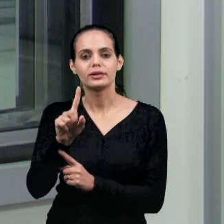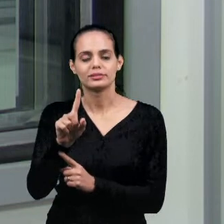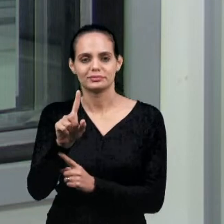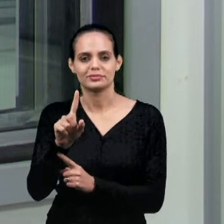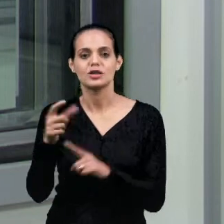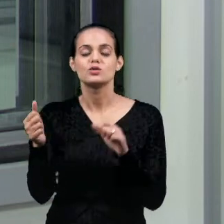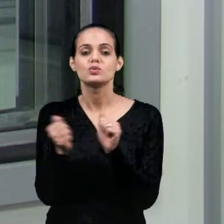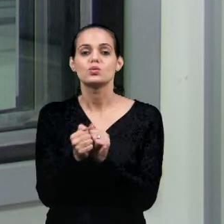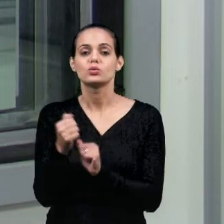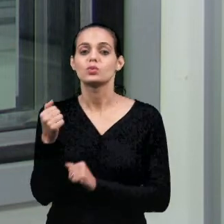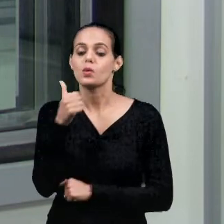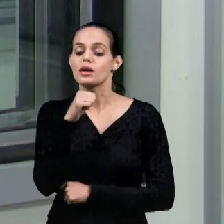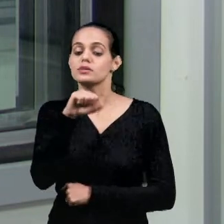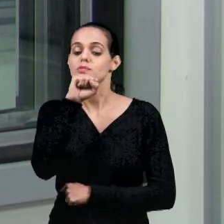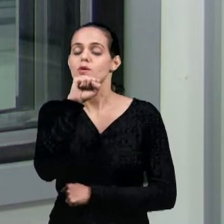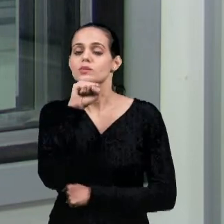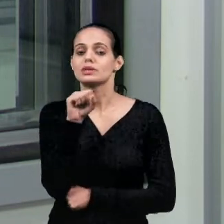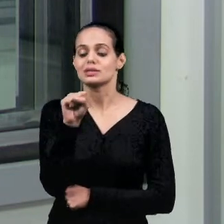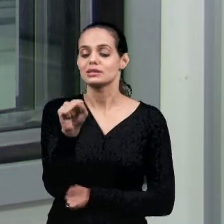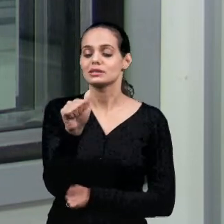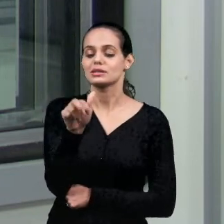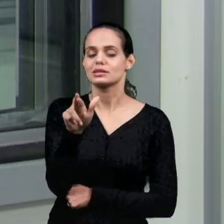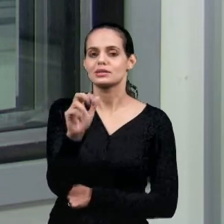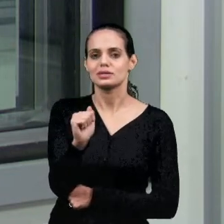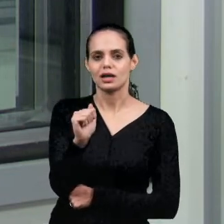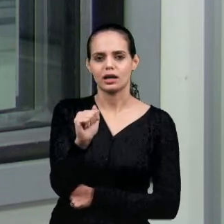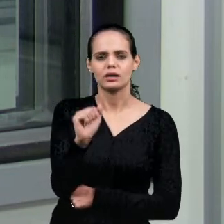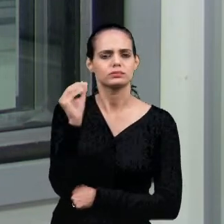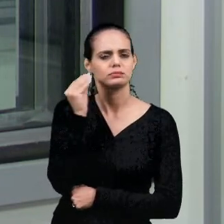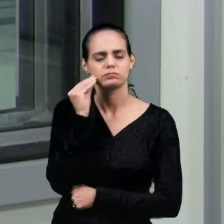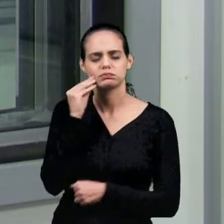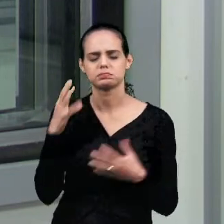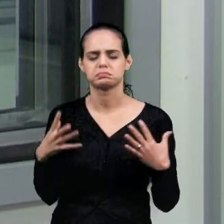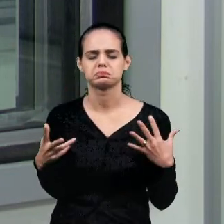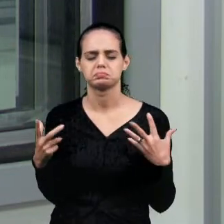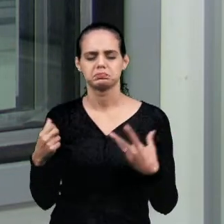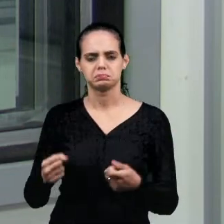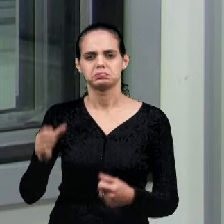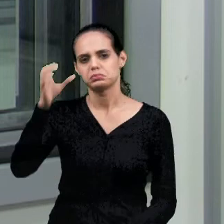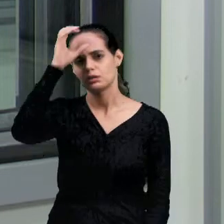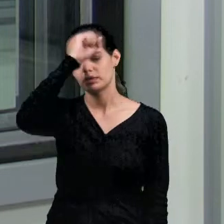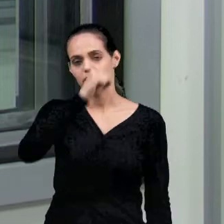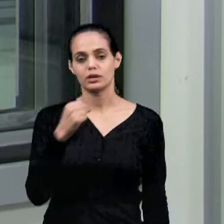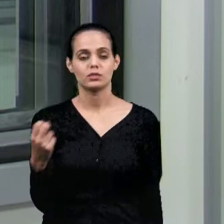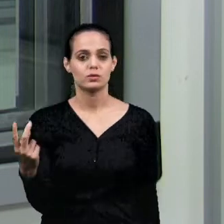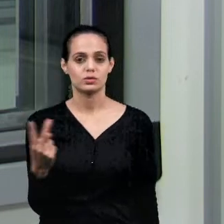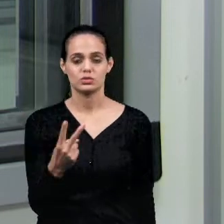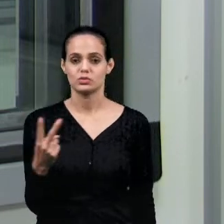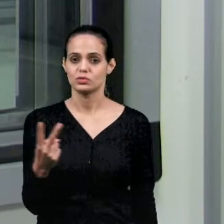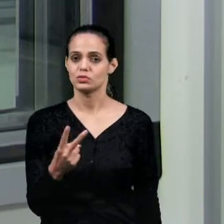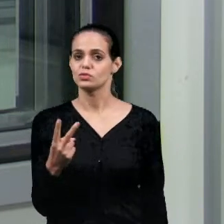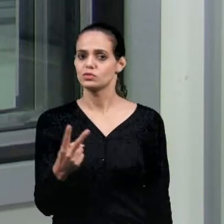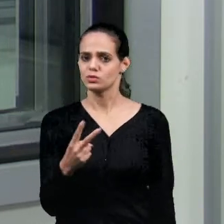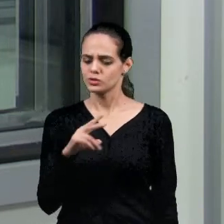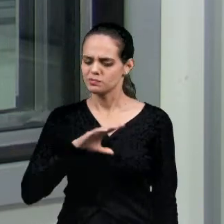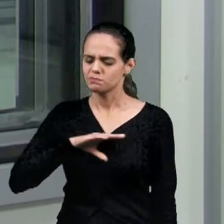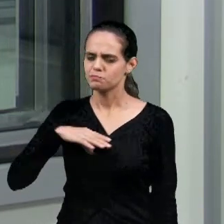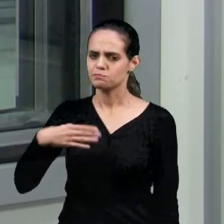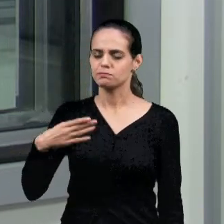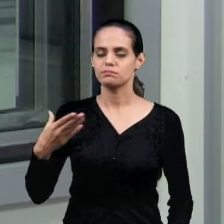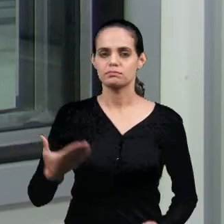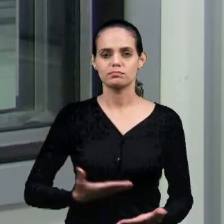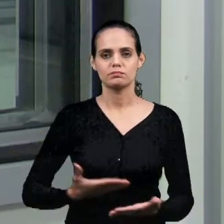Sara, e foi uma oportunidade de um grande aprendizado com esses 2 valentes, né? Ela e